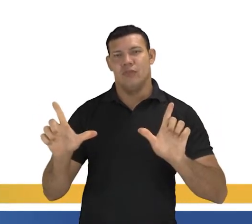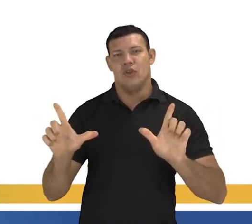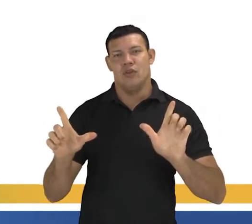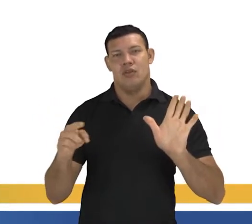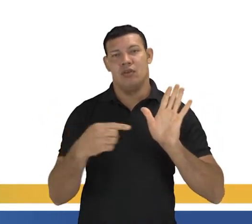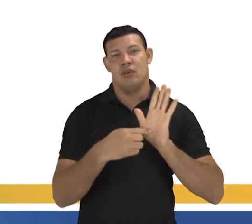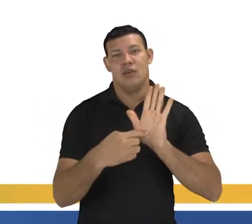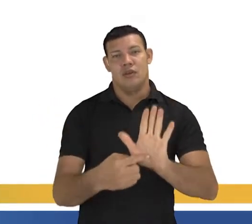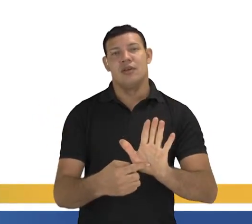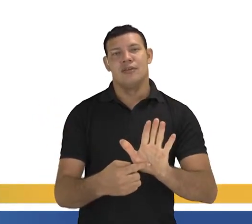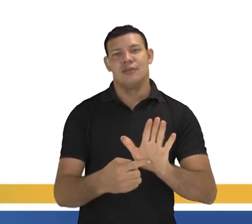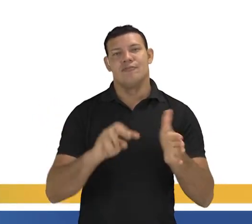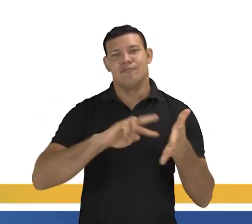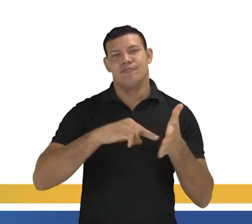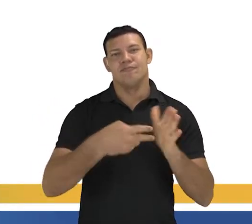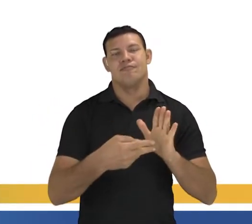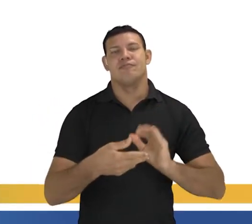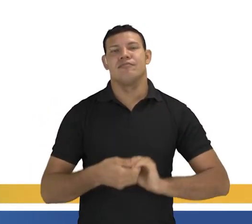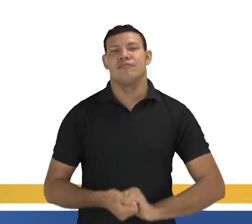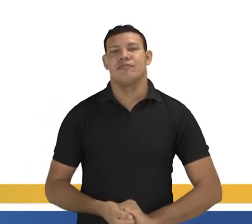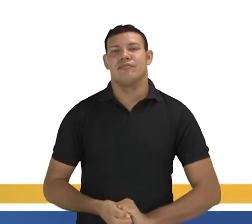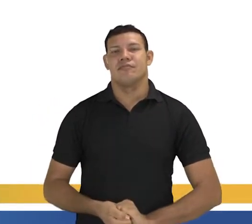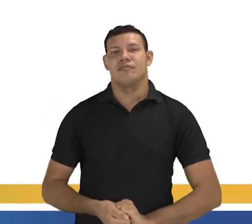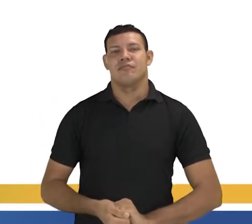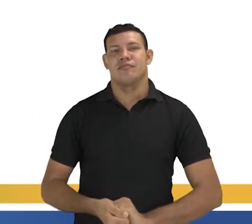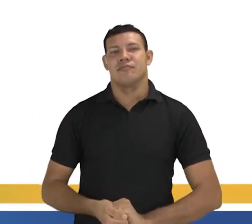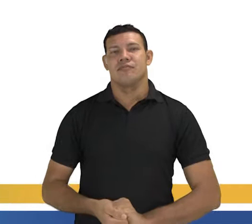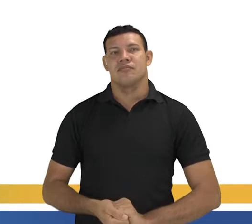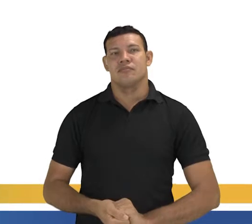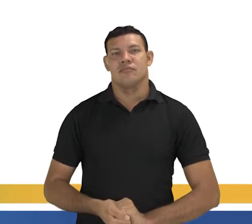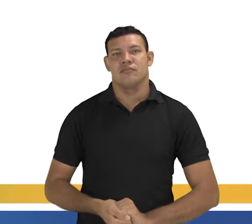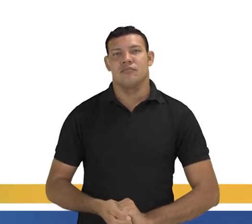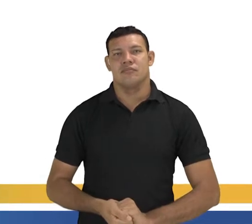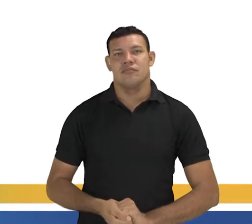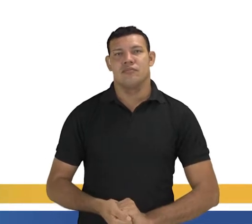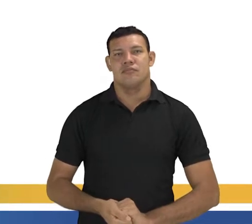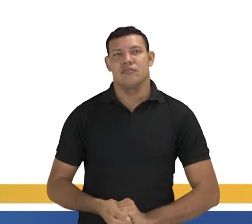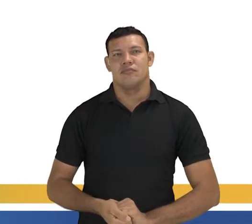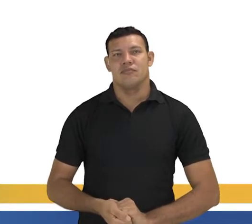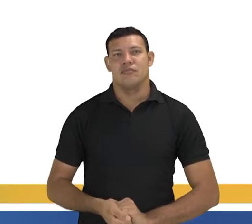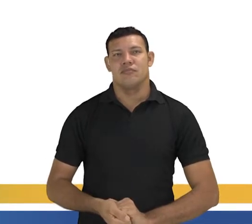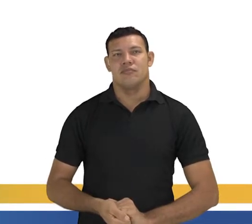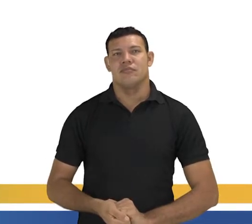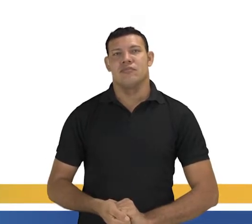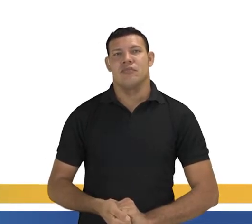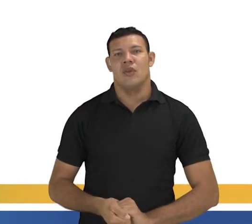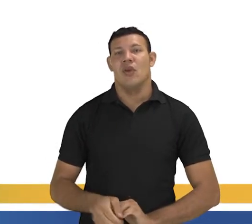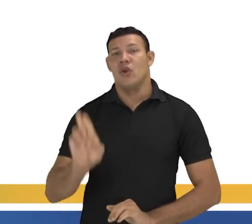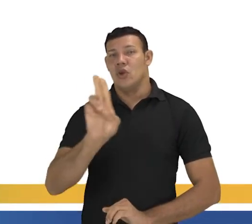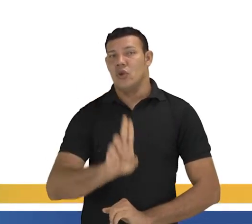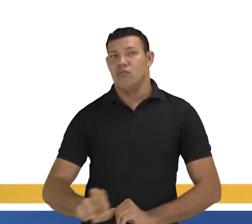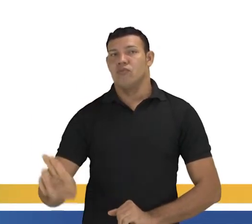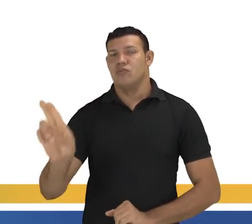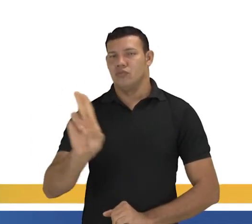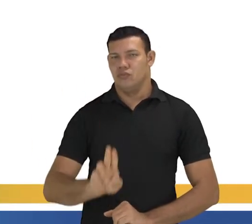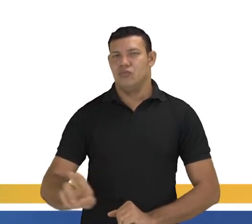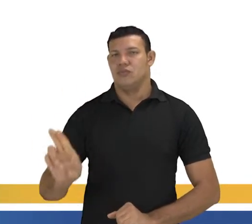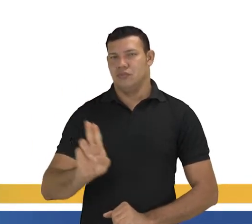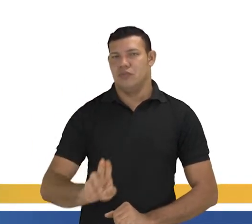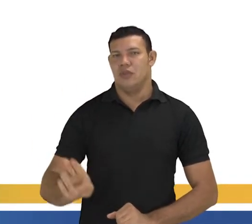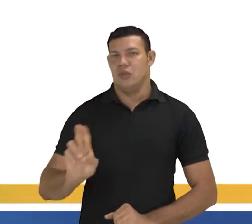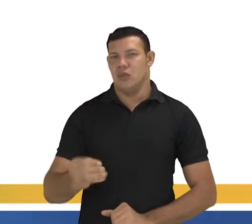perfect continuous. Vamos lá. Use o present perfect continuous para uma atividade contínua